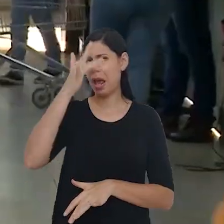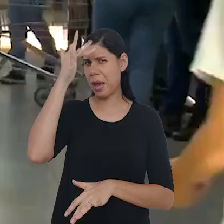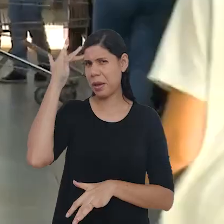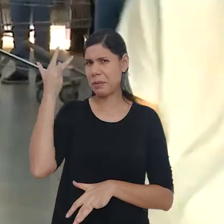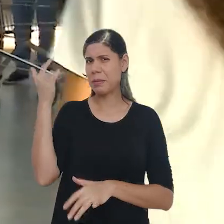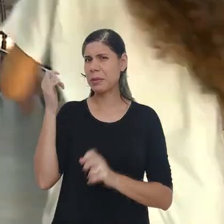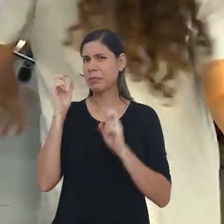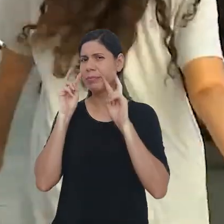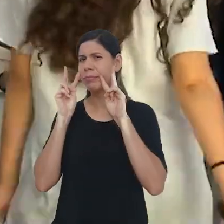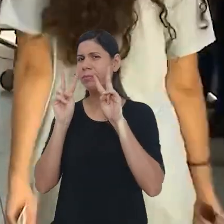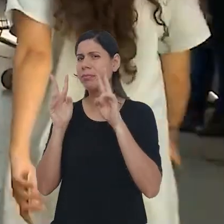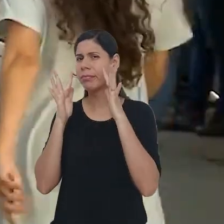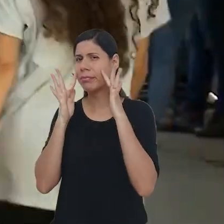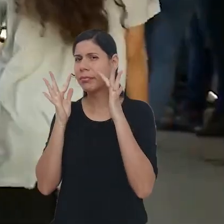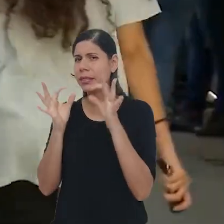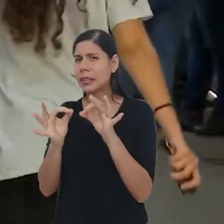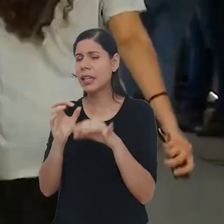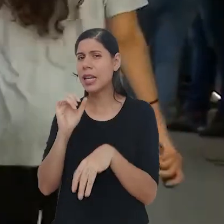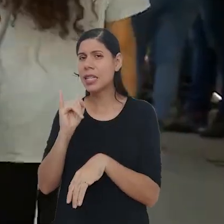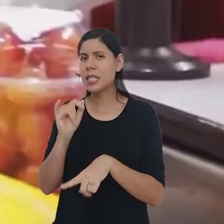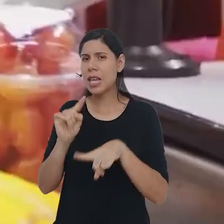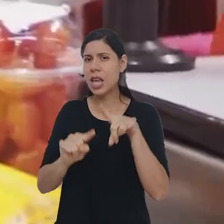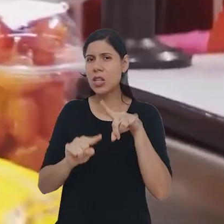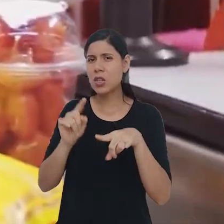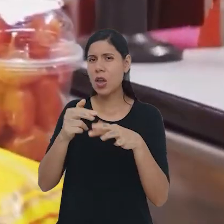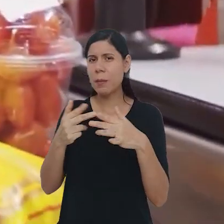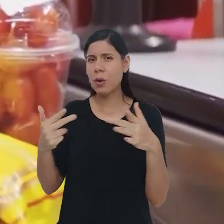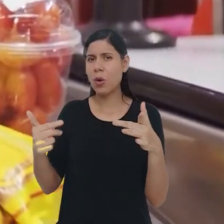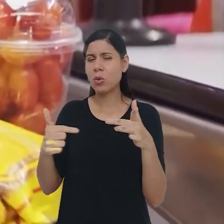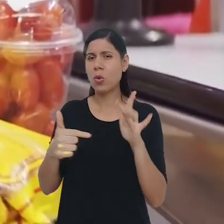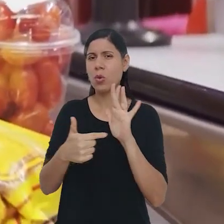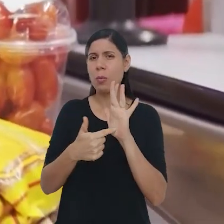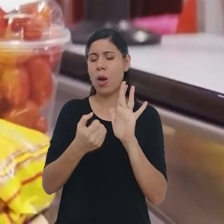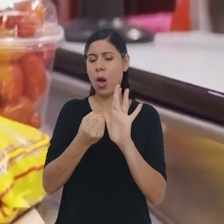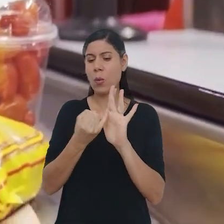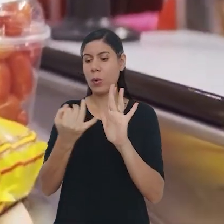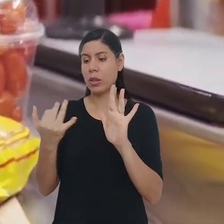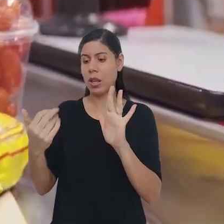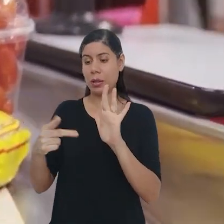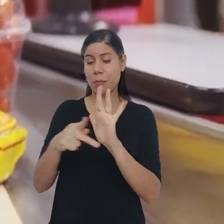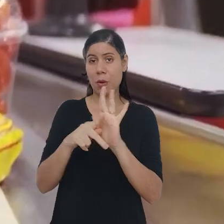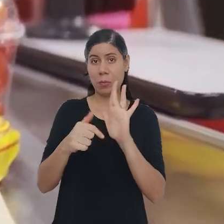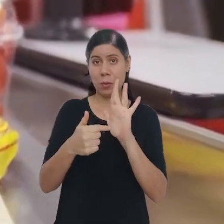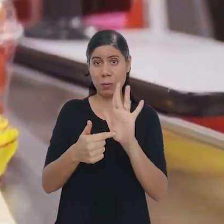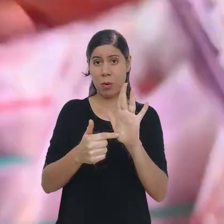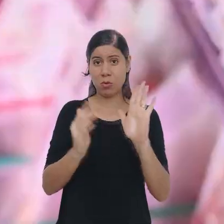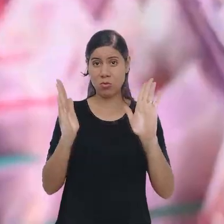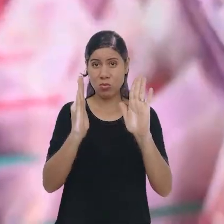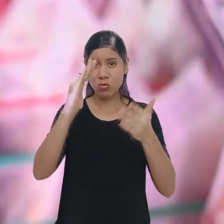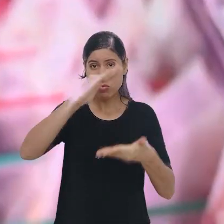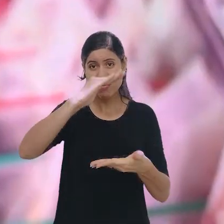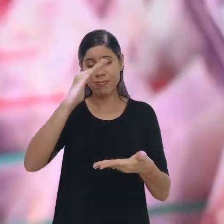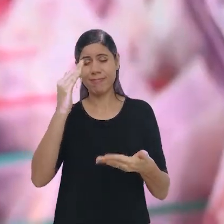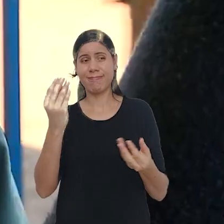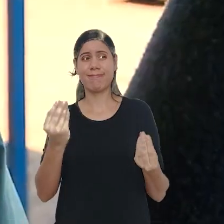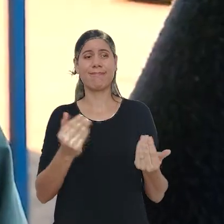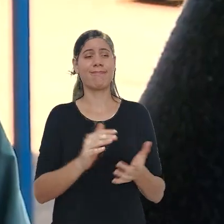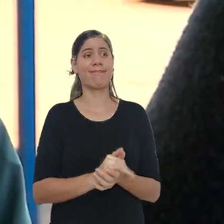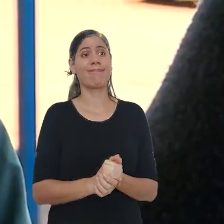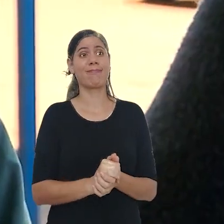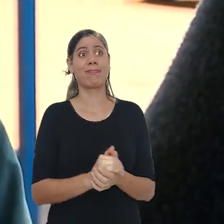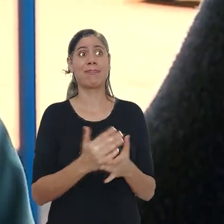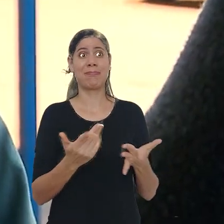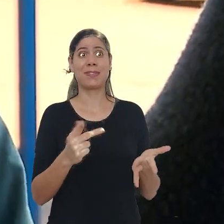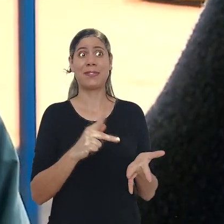De forma geral, o consumidor fica atento e verifica se os produtos vêm com a quantidade informada na embalagem?